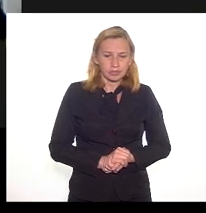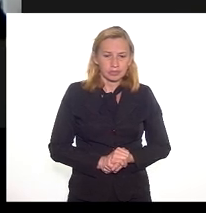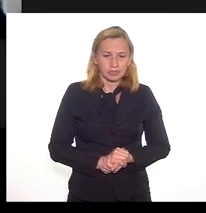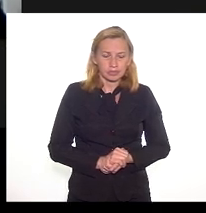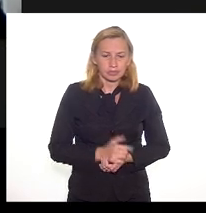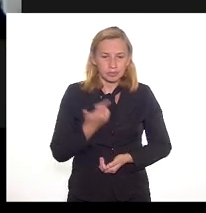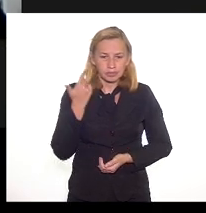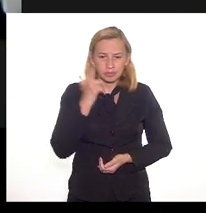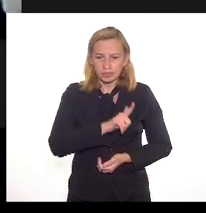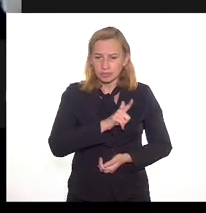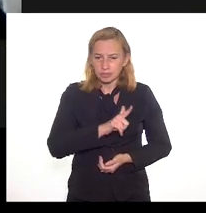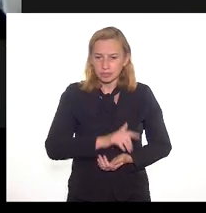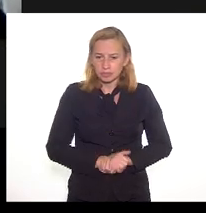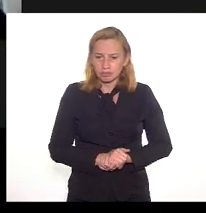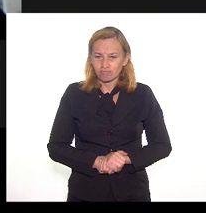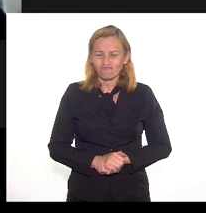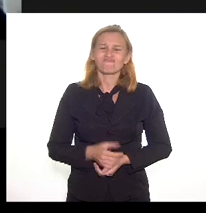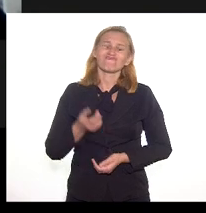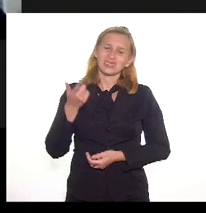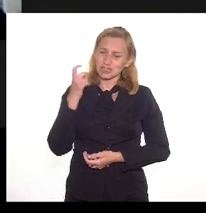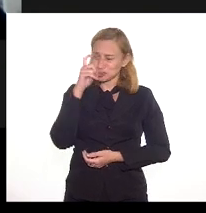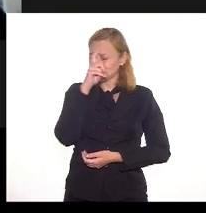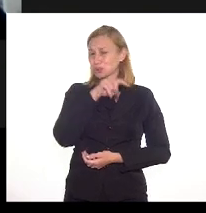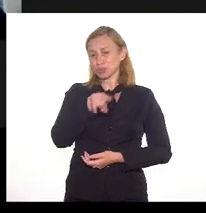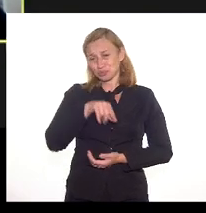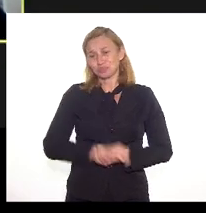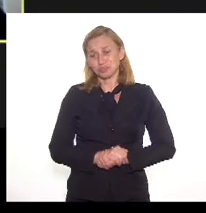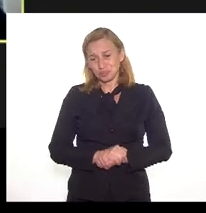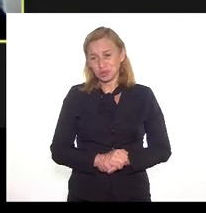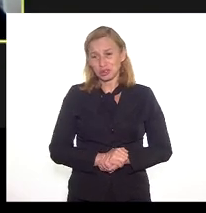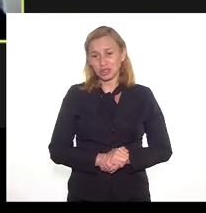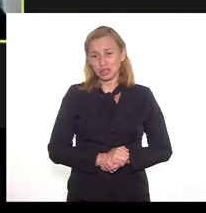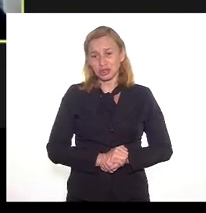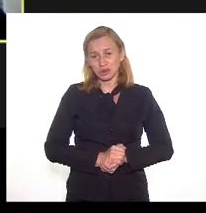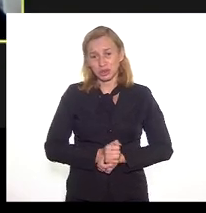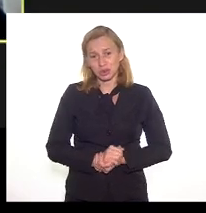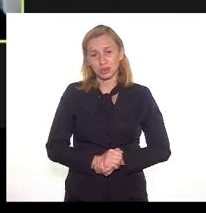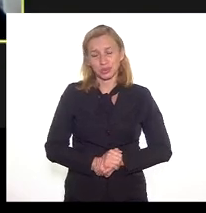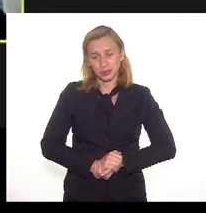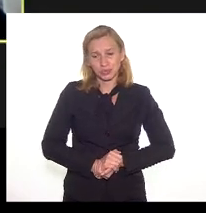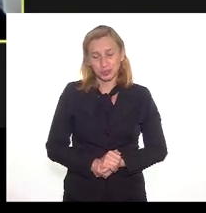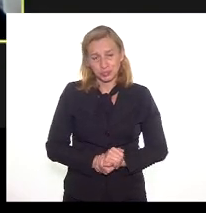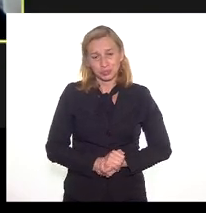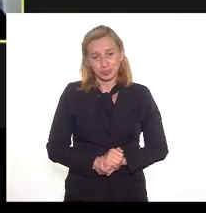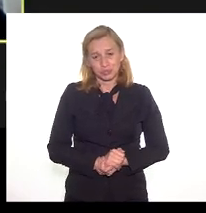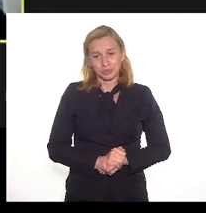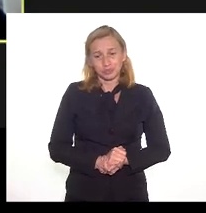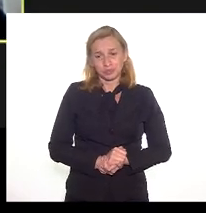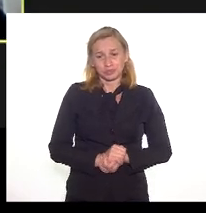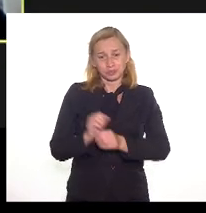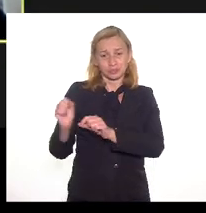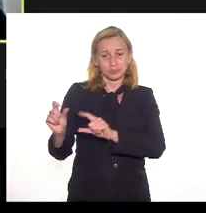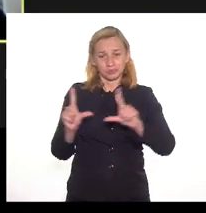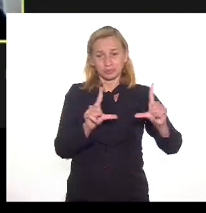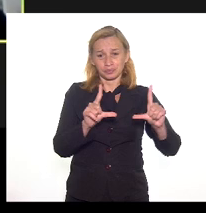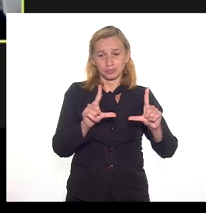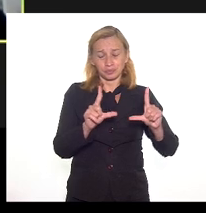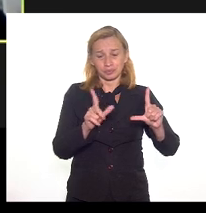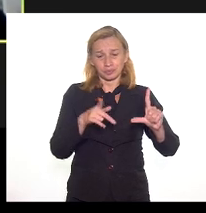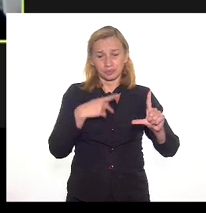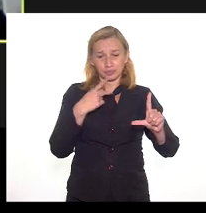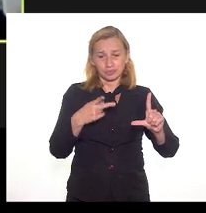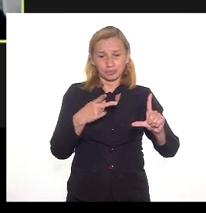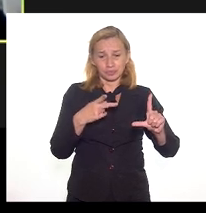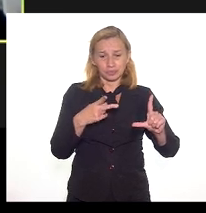Está conseguindo? Está com dificuldade? Quando eu coloco aqui o share screen, né, que é o para projetar, ele está dizendo que o host